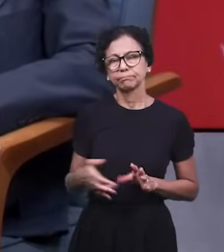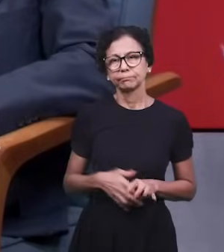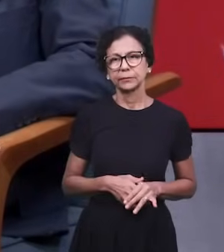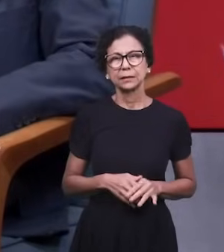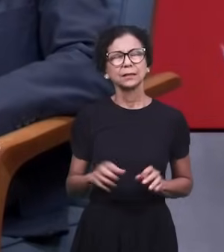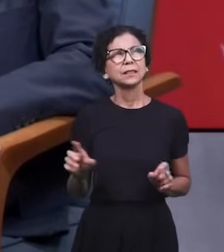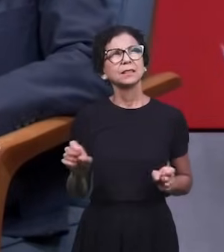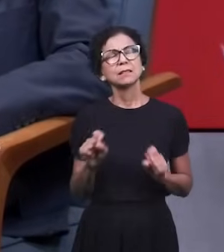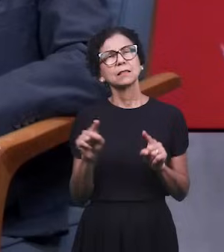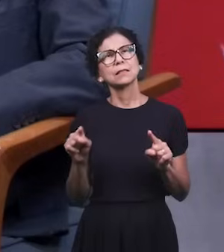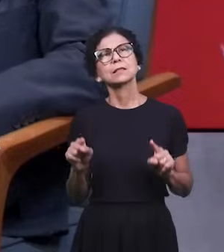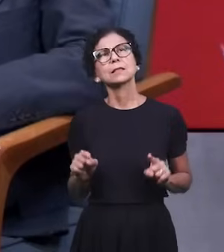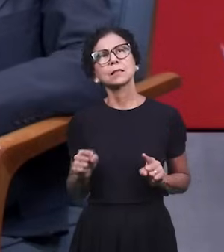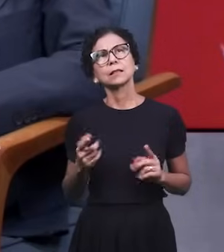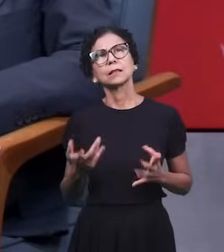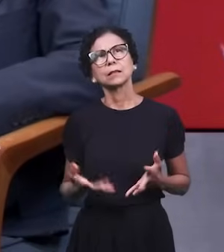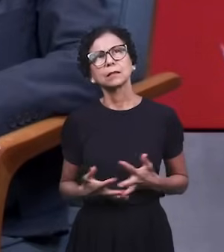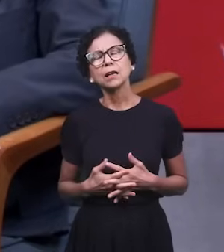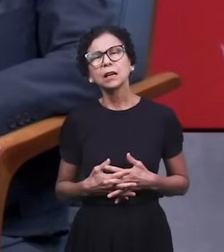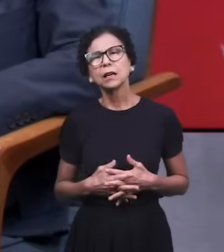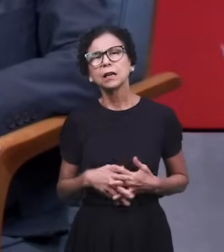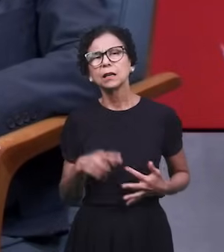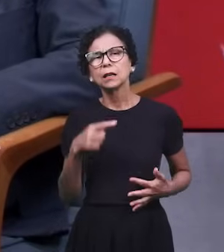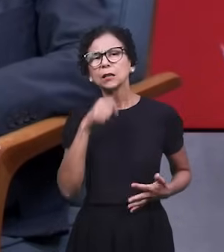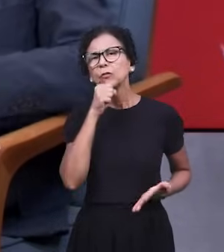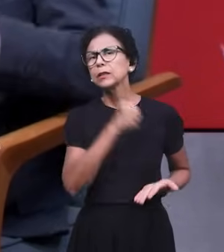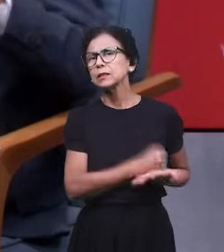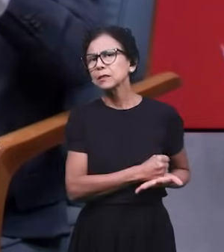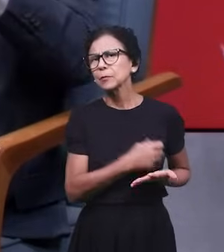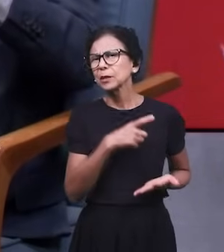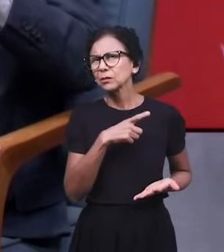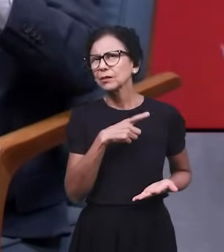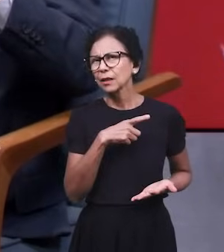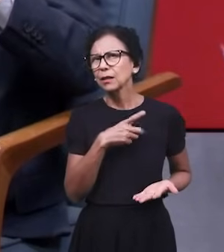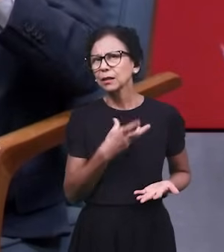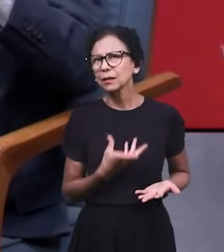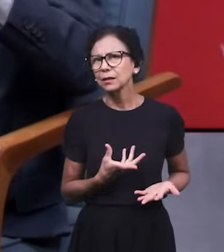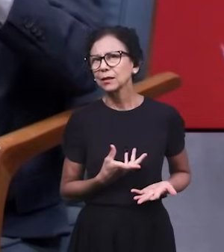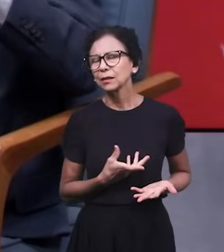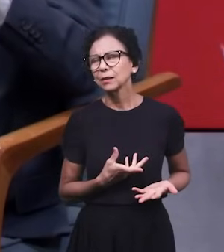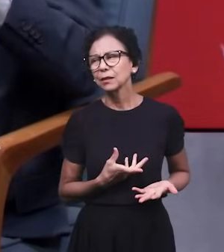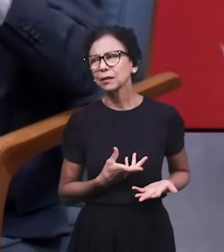Será que há isso no Velho Testamento? Será que